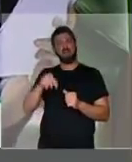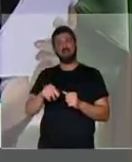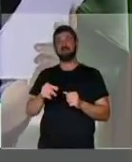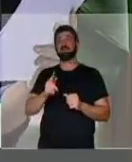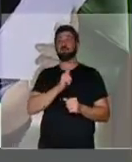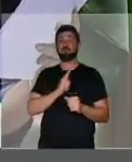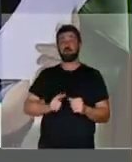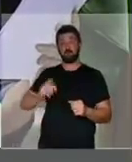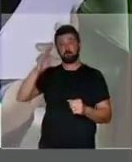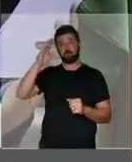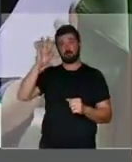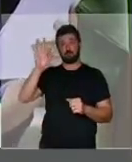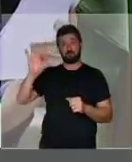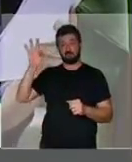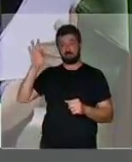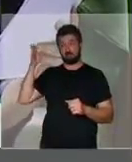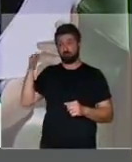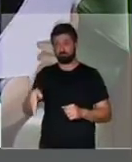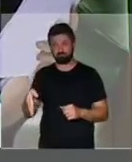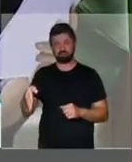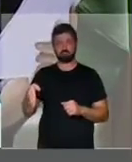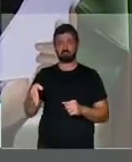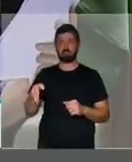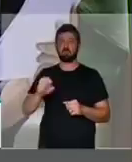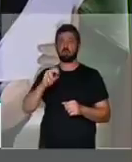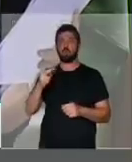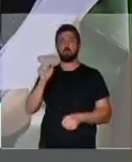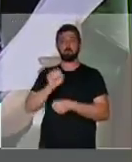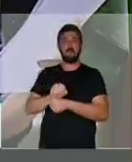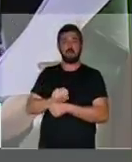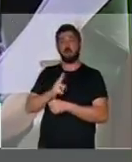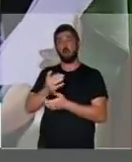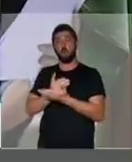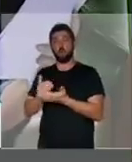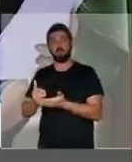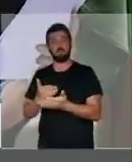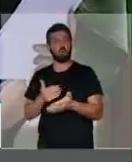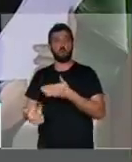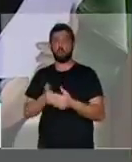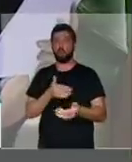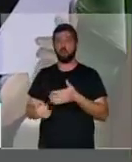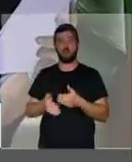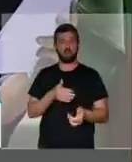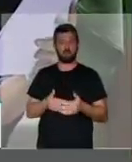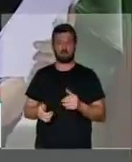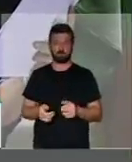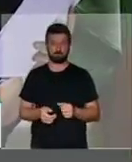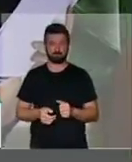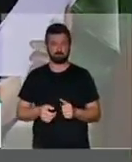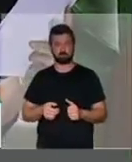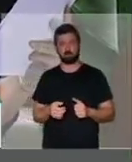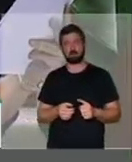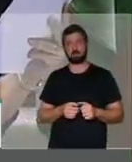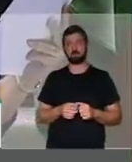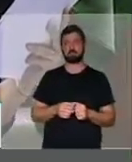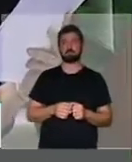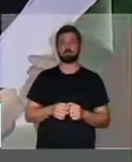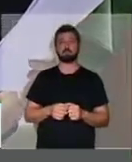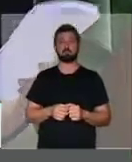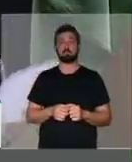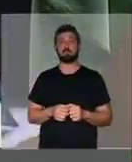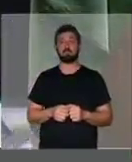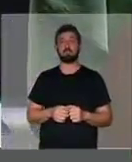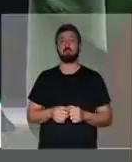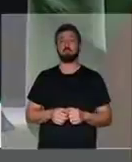federal, autorizar o estado de sítio ou suspender qualquer uma dessas medidas. A